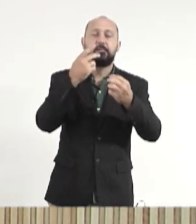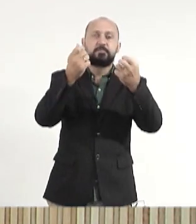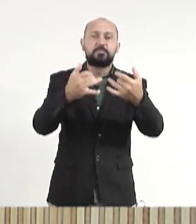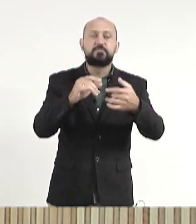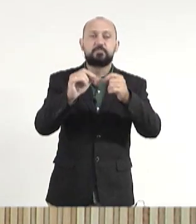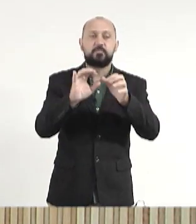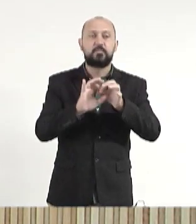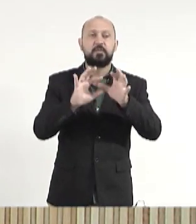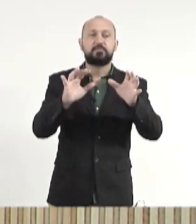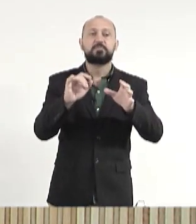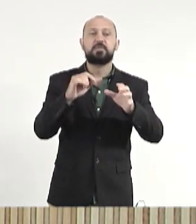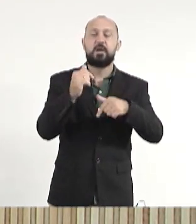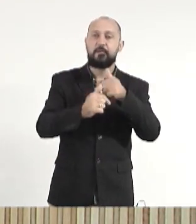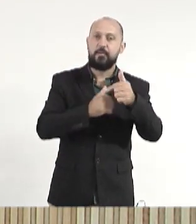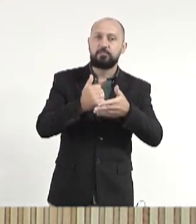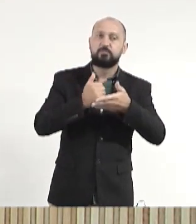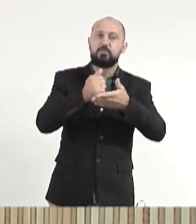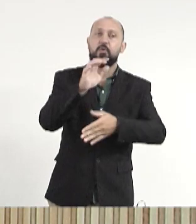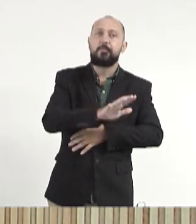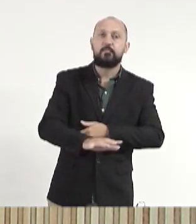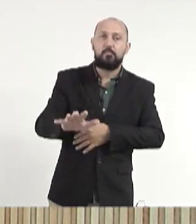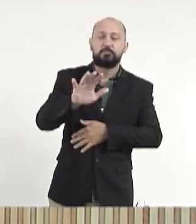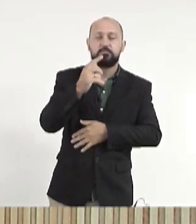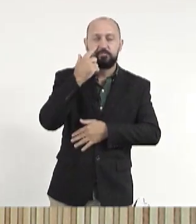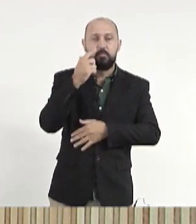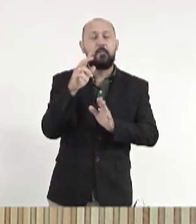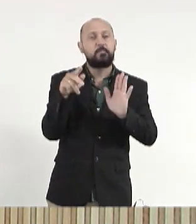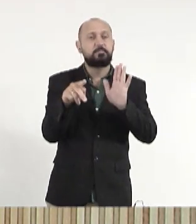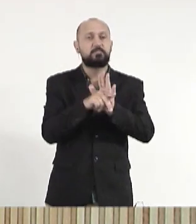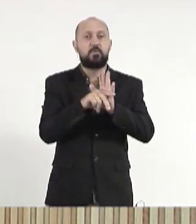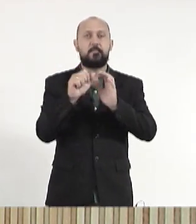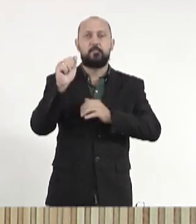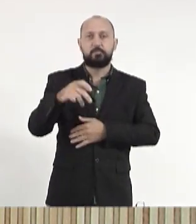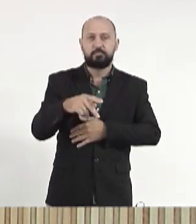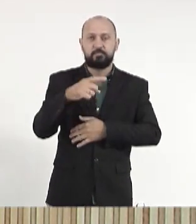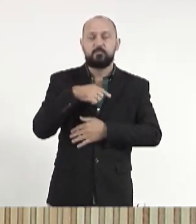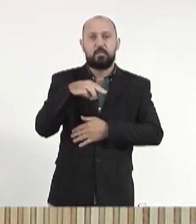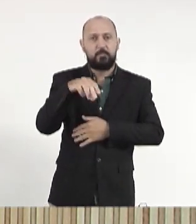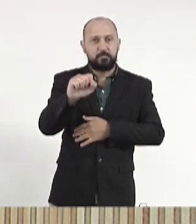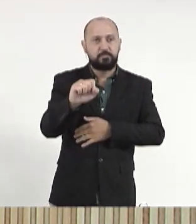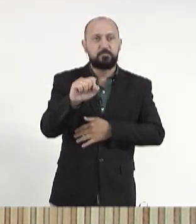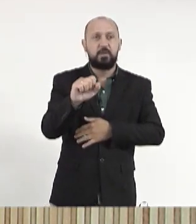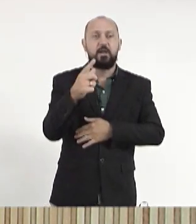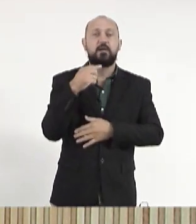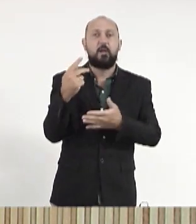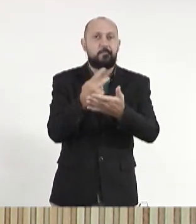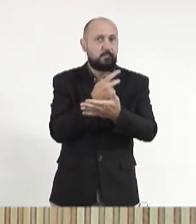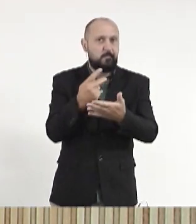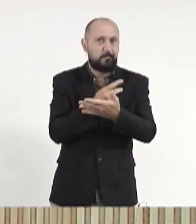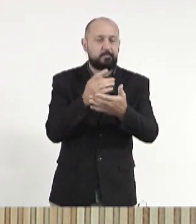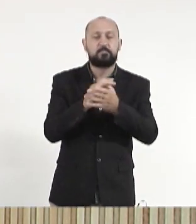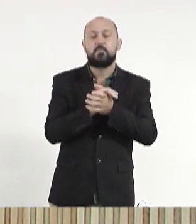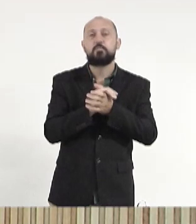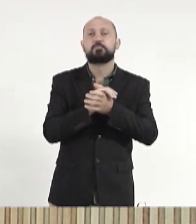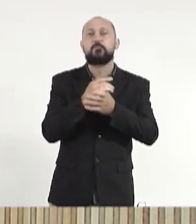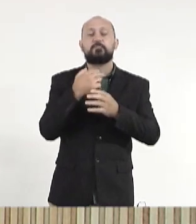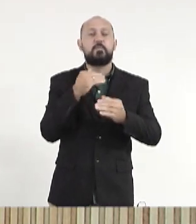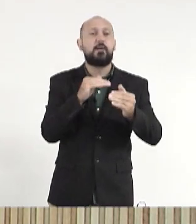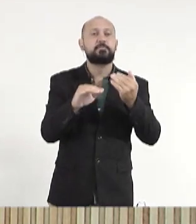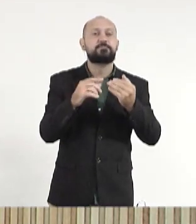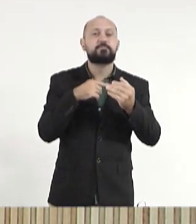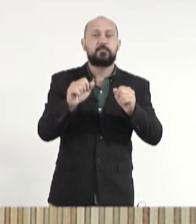que a concessão desse auxílio no âmbito do regime próprio de Previdência Social, do MSPrev, ele é irregular, ele poderia